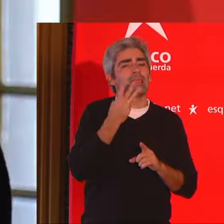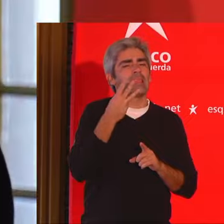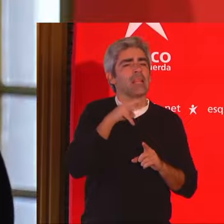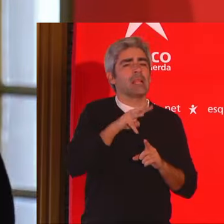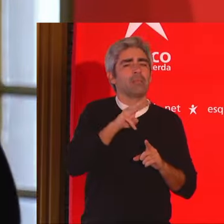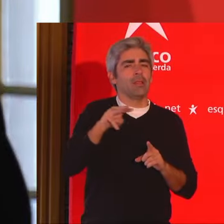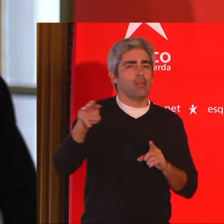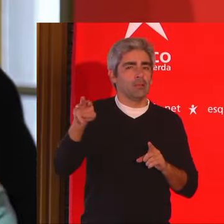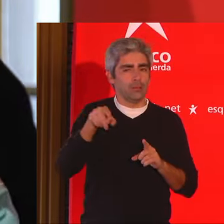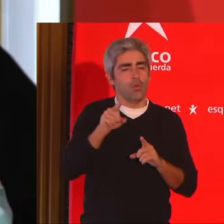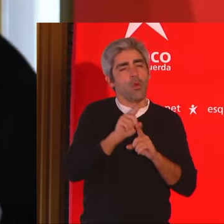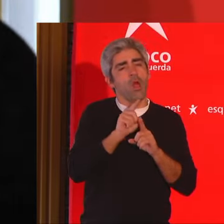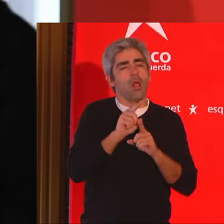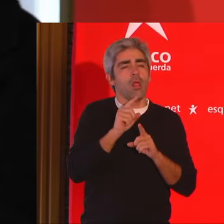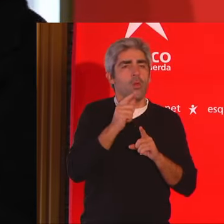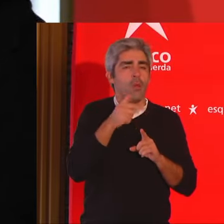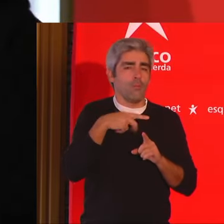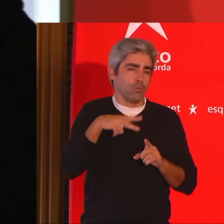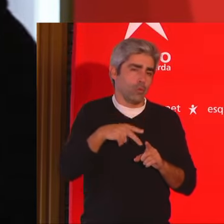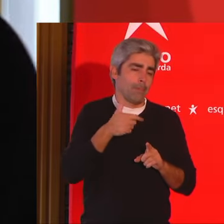por ano.